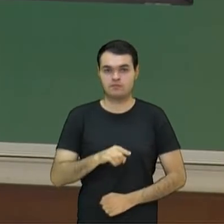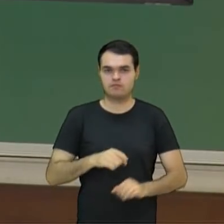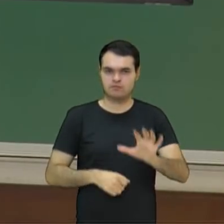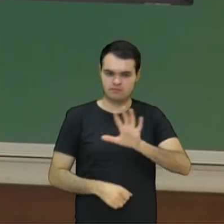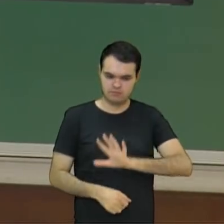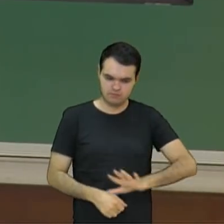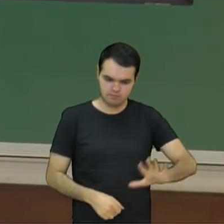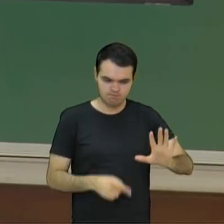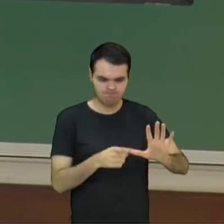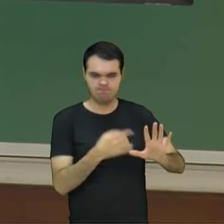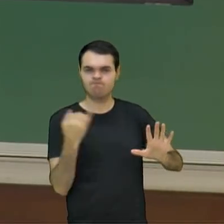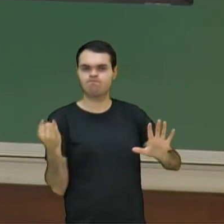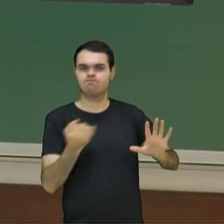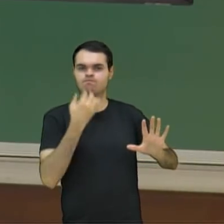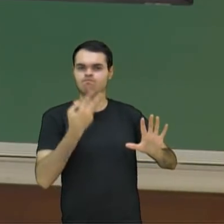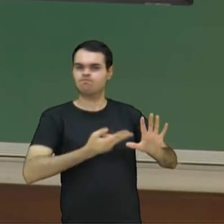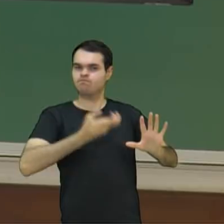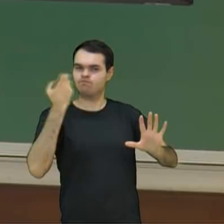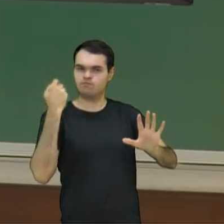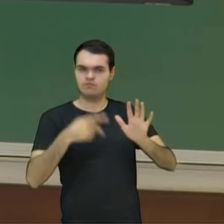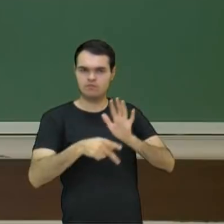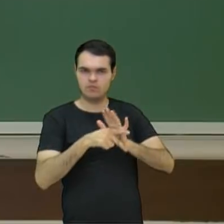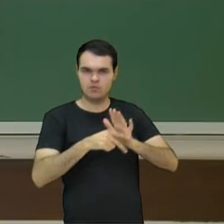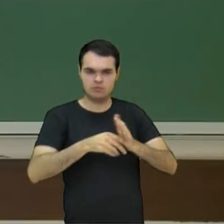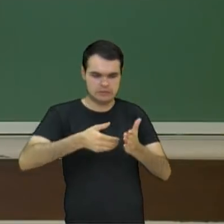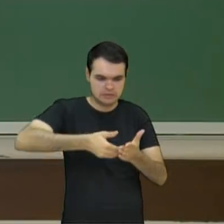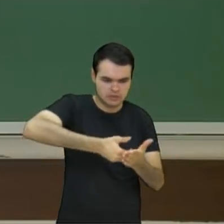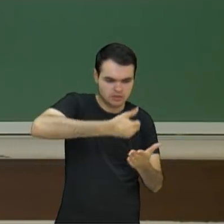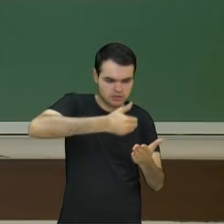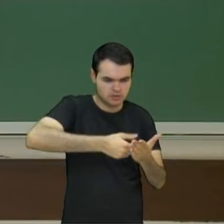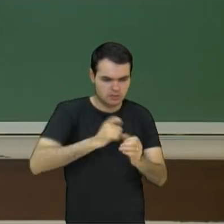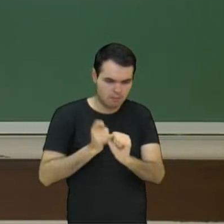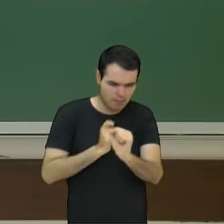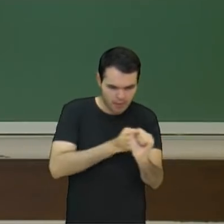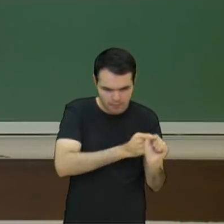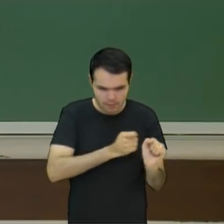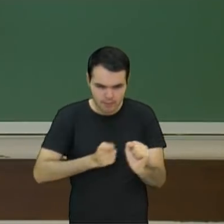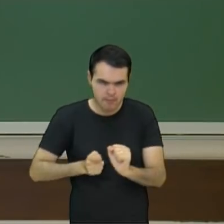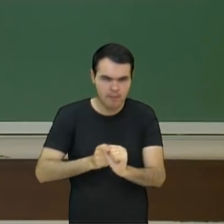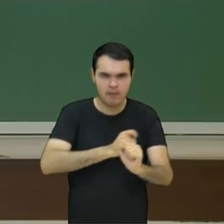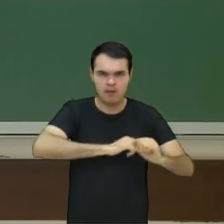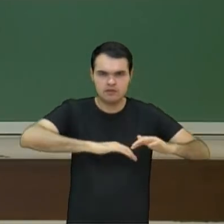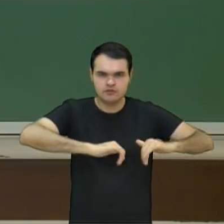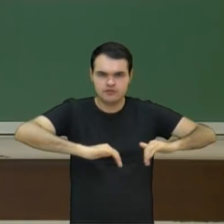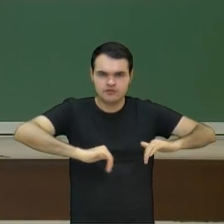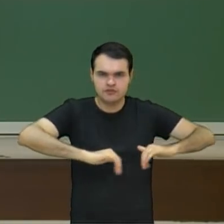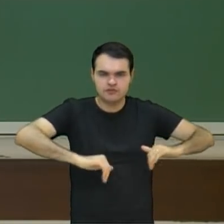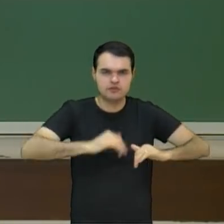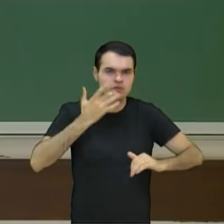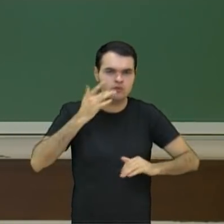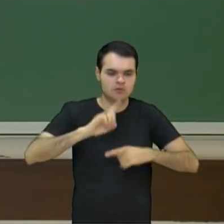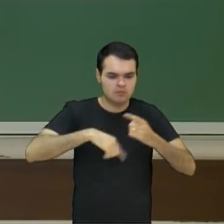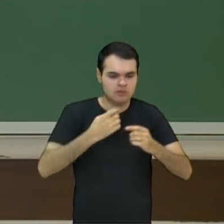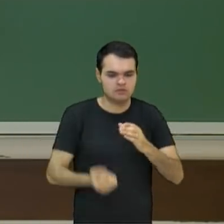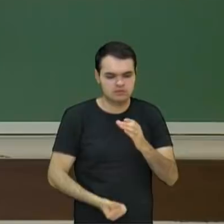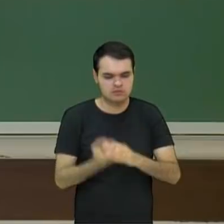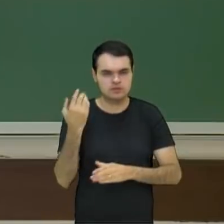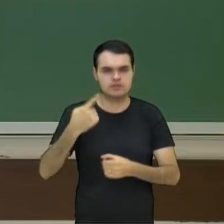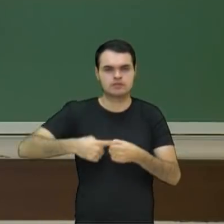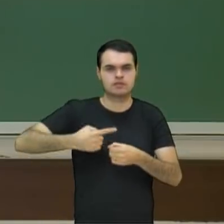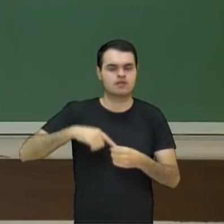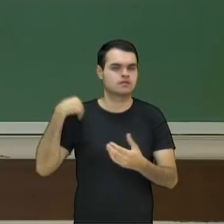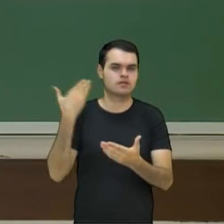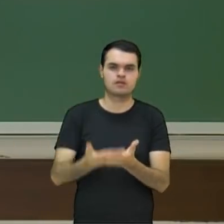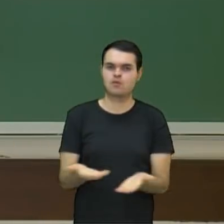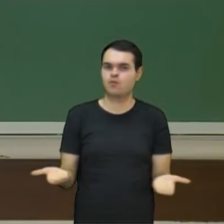importante economicamente ali. A atividade mineradora dá origem a várias vilas que depois vão se tornar cidades e que existem